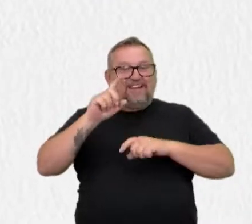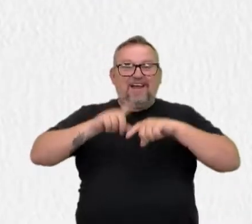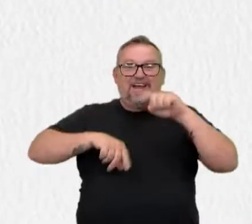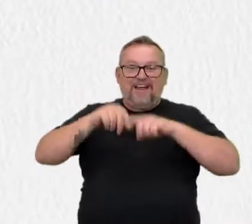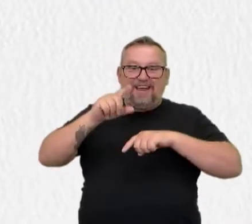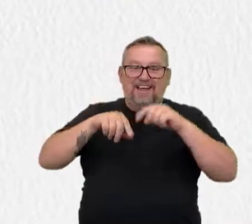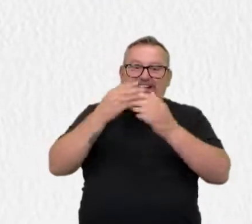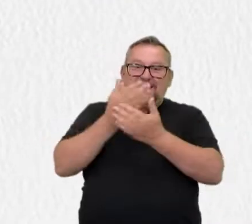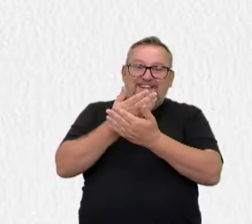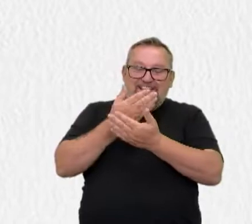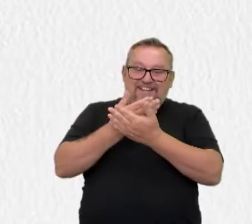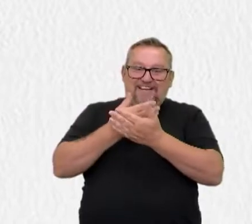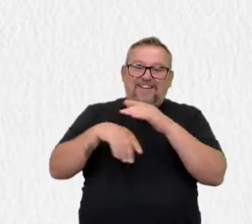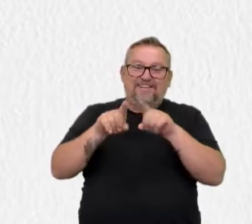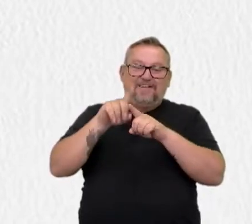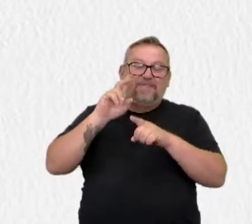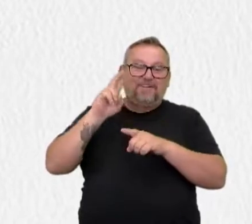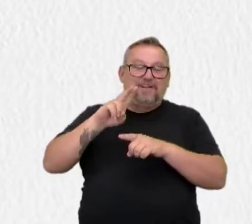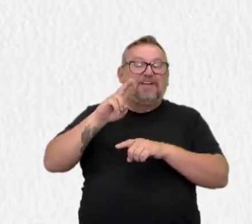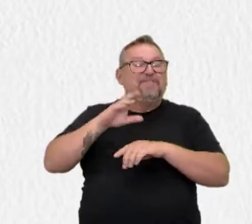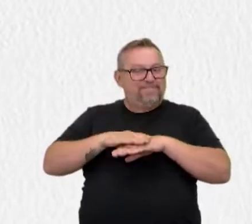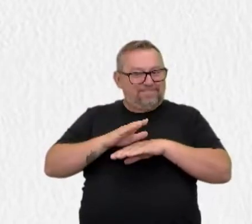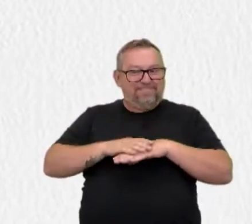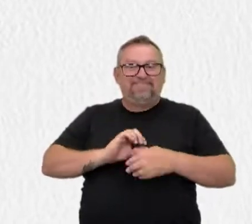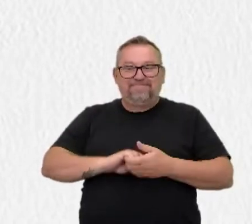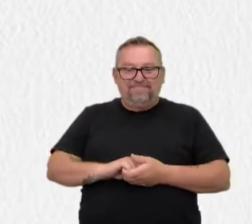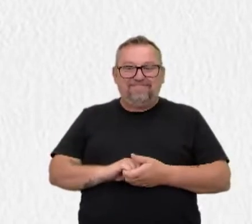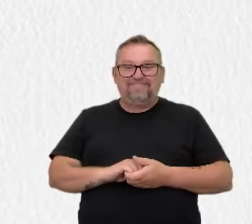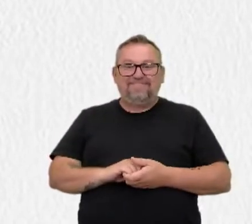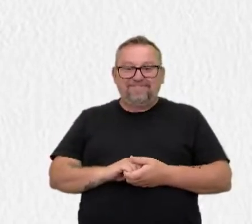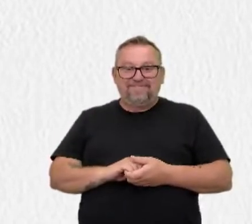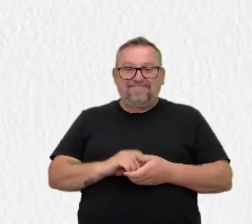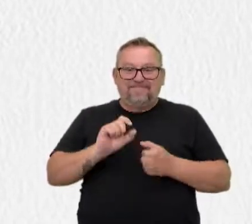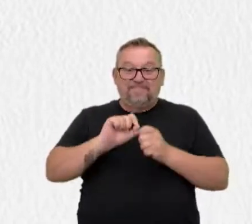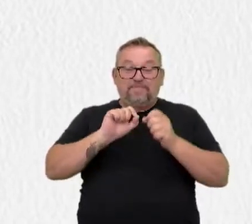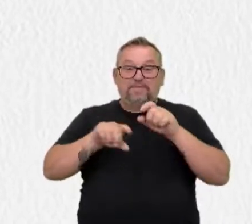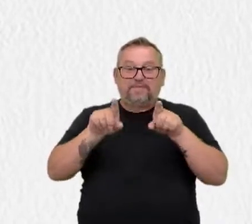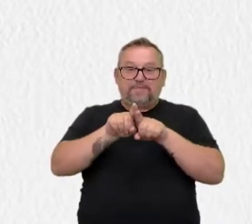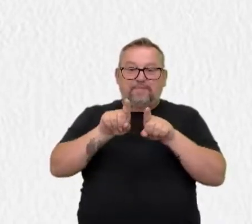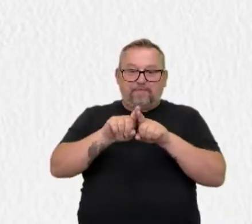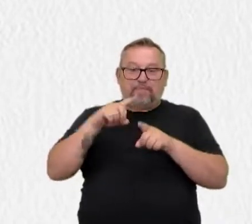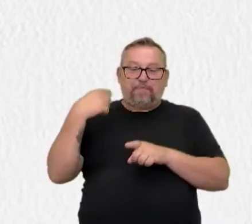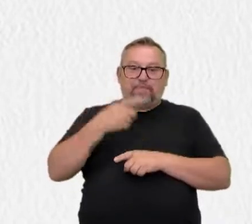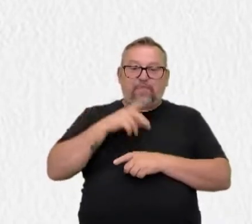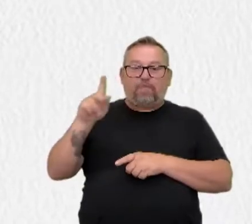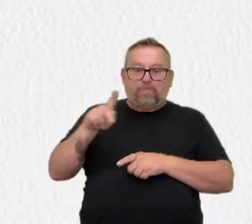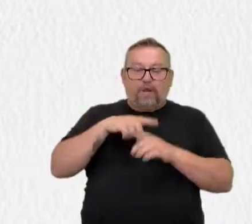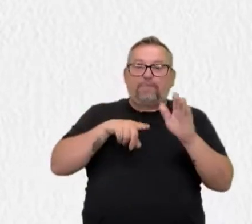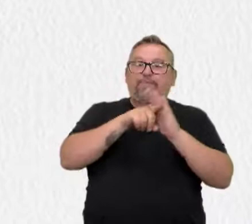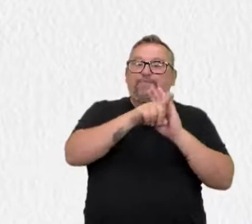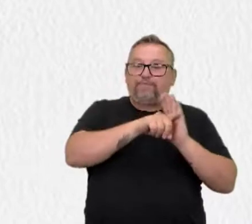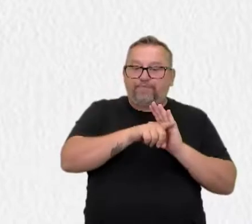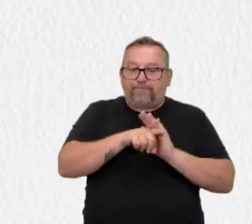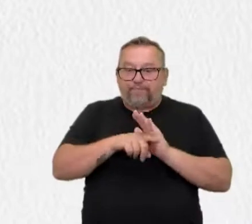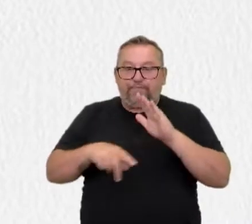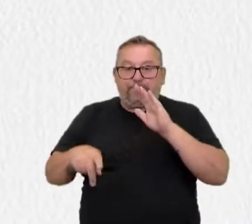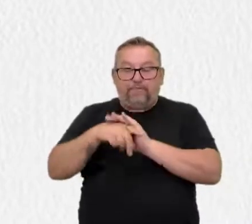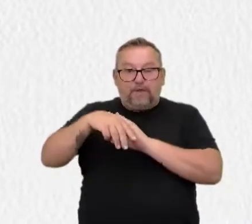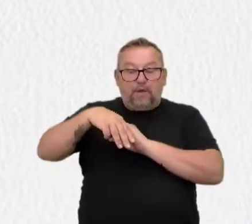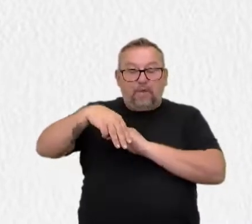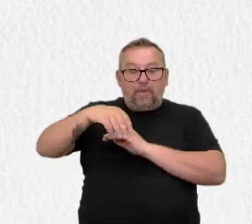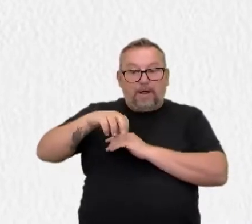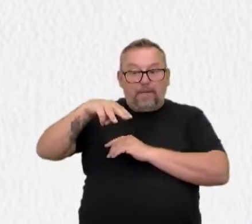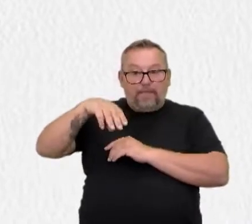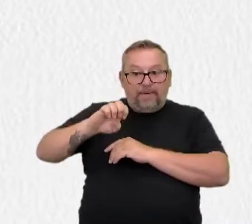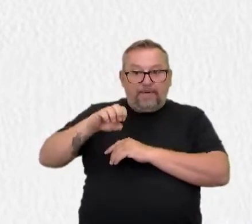essa matéria-prima aí que vocês têm em mãos, hein, gente? Olha, turma, a gente vai dar andamento ao nosso processo aí de pesquisa com relação ao meme. Então a gente fala um pouquinho